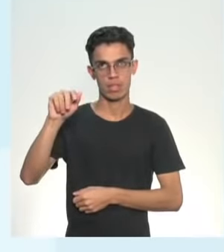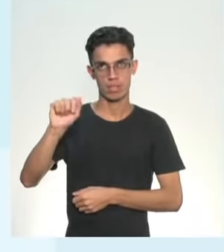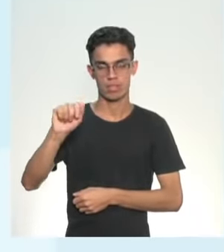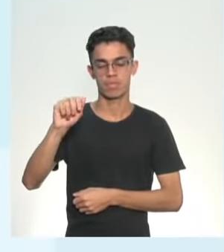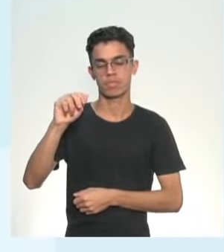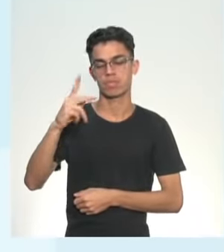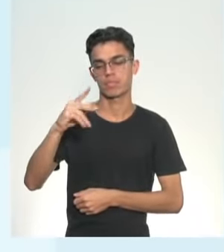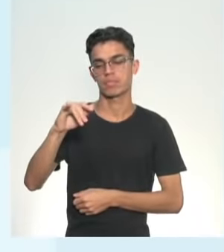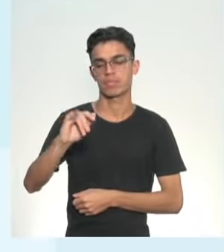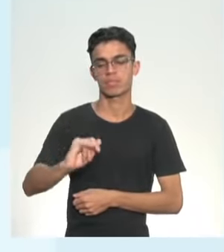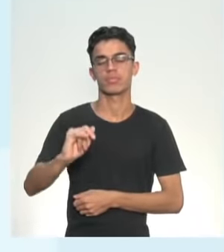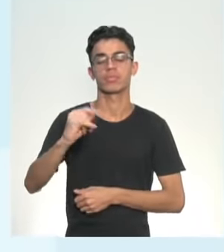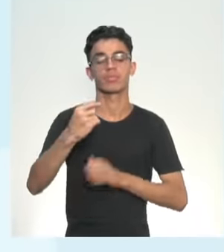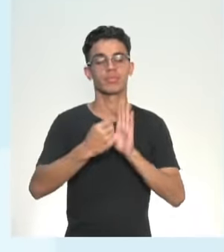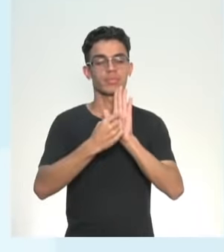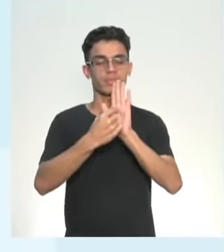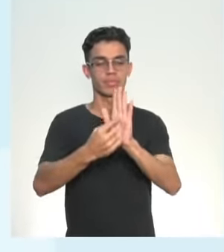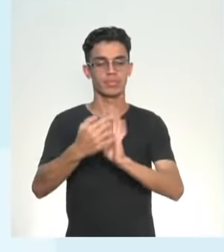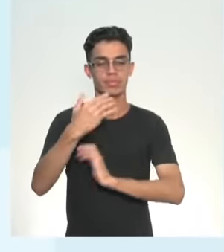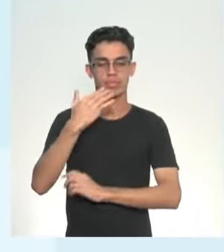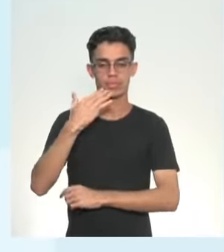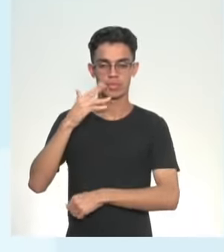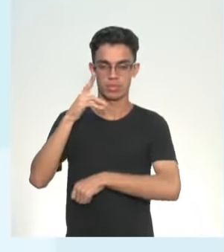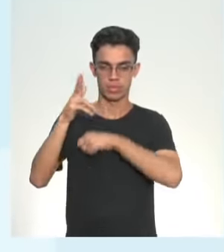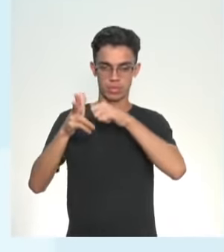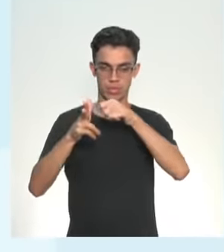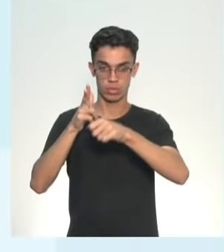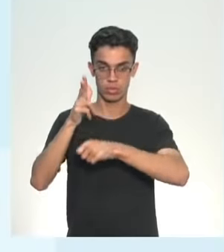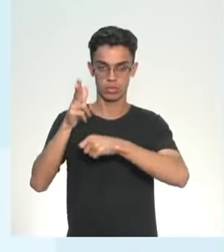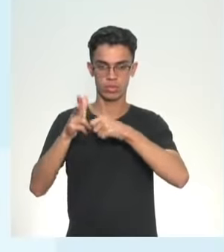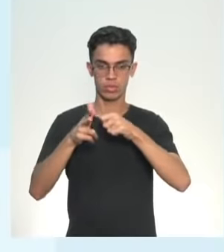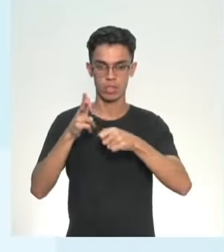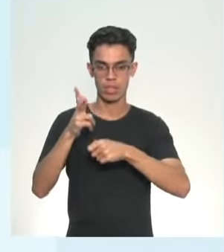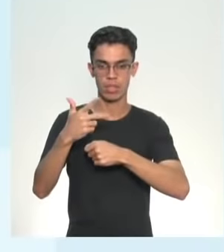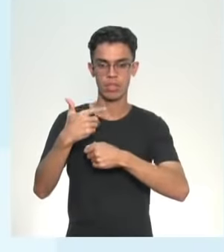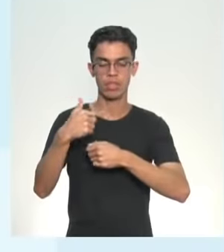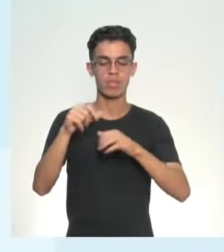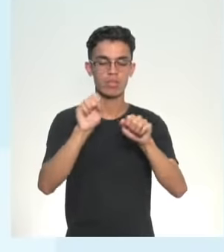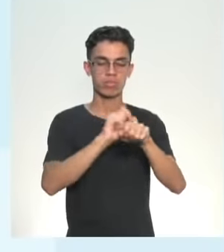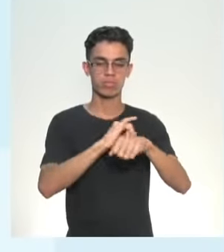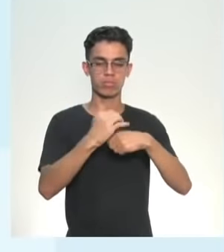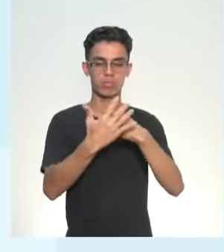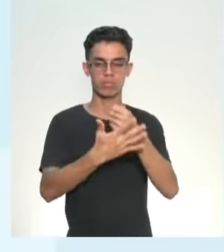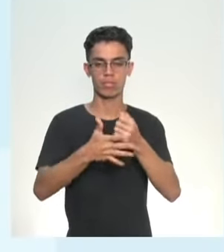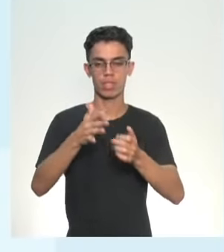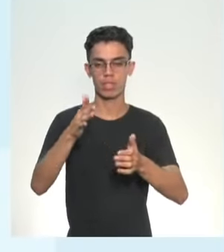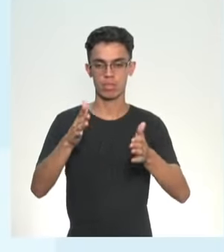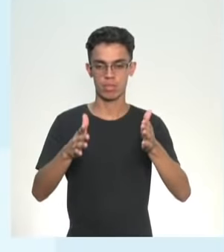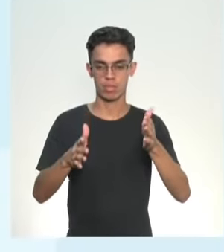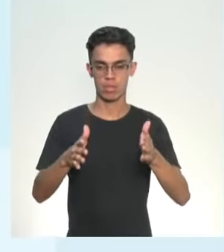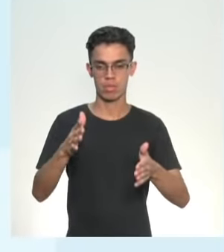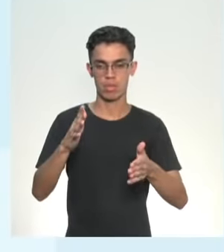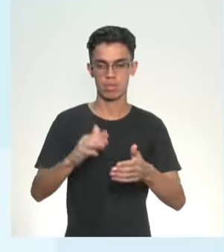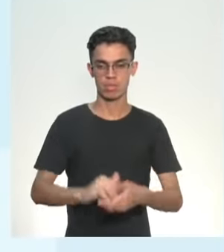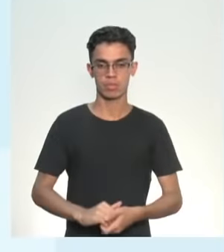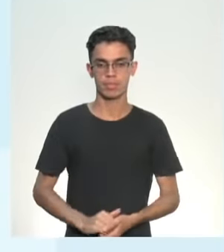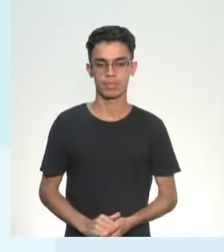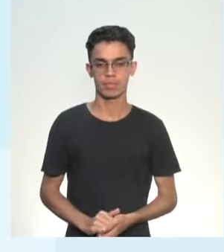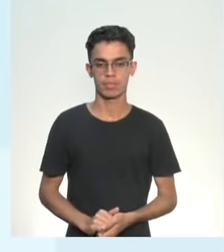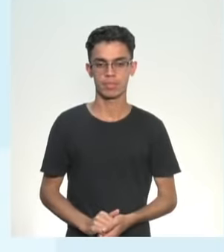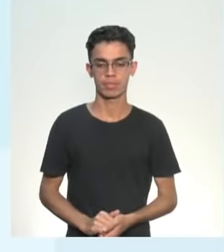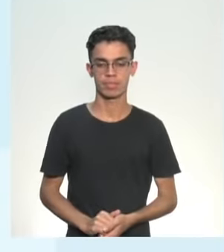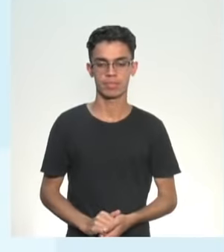em Então vamos lá indo vídeo deixa a idade do tio da pandemic People We love icons